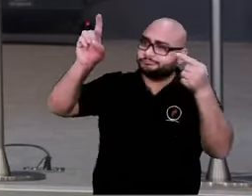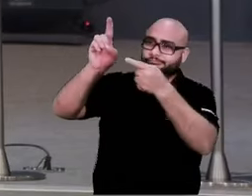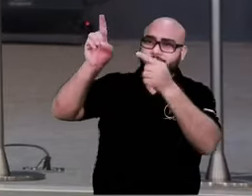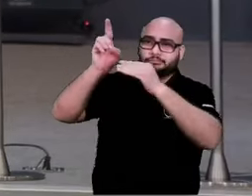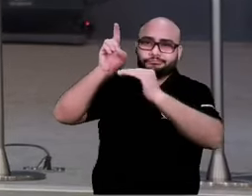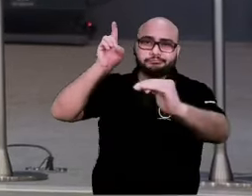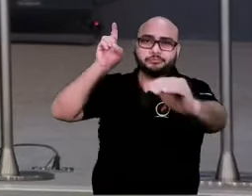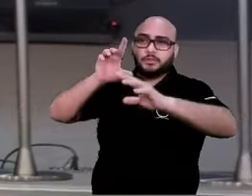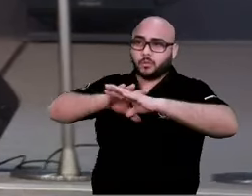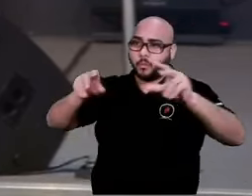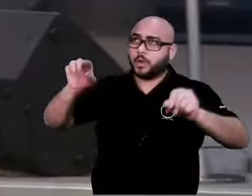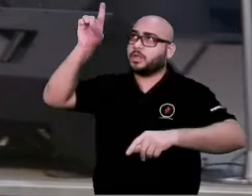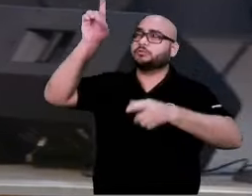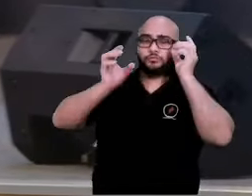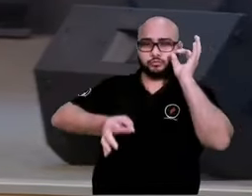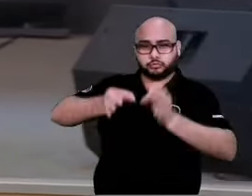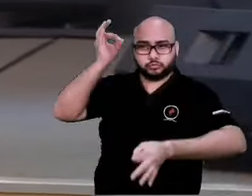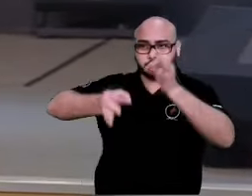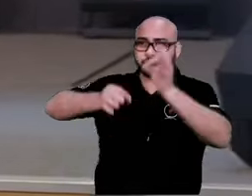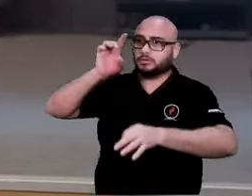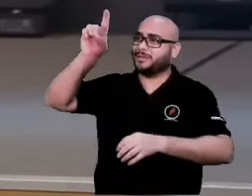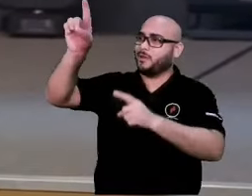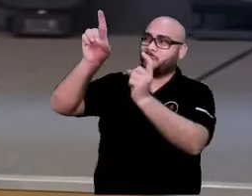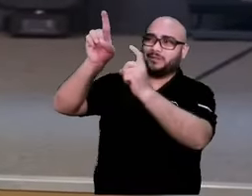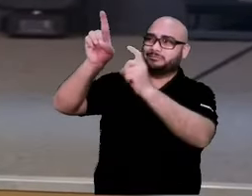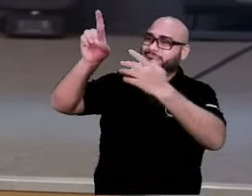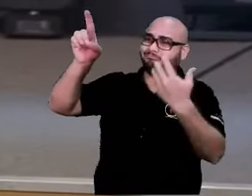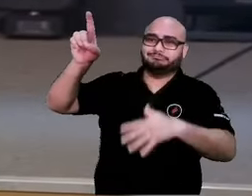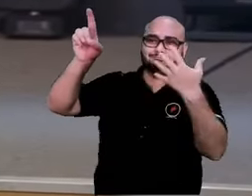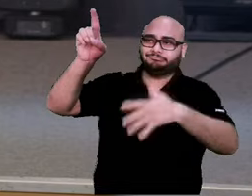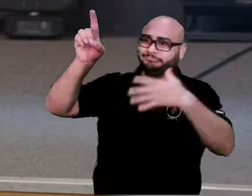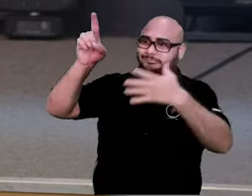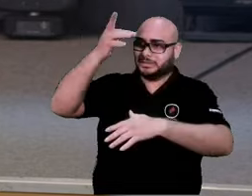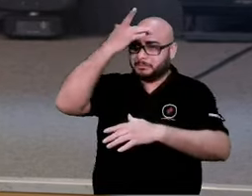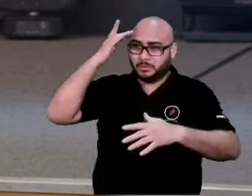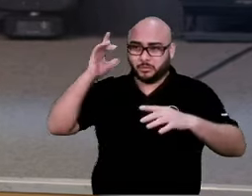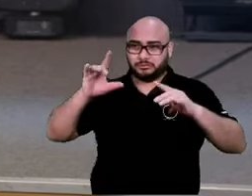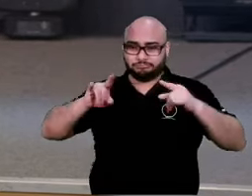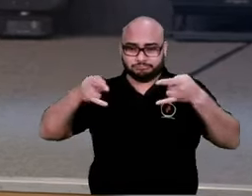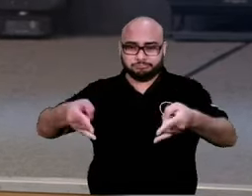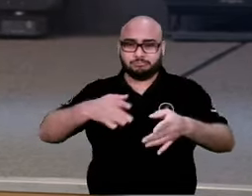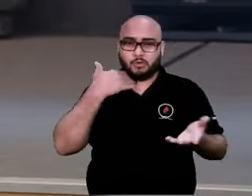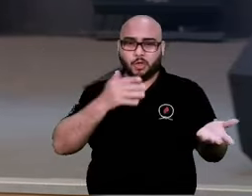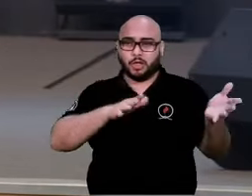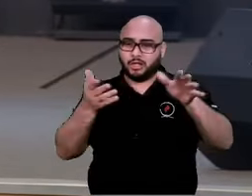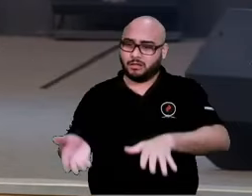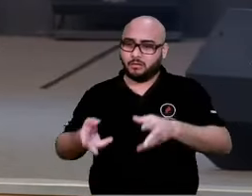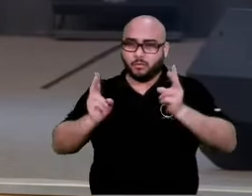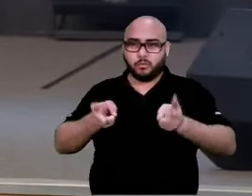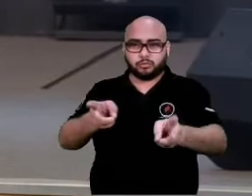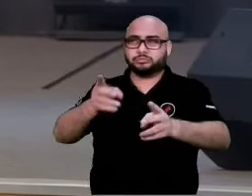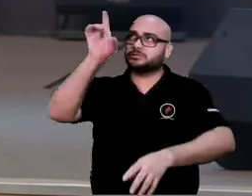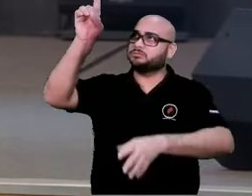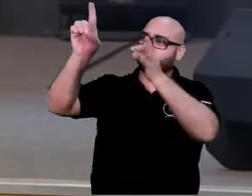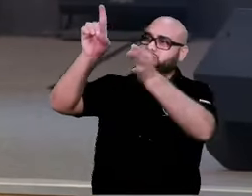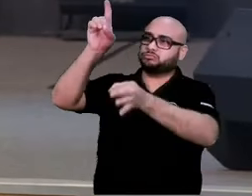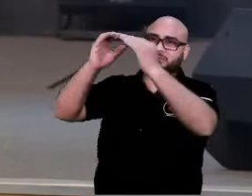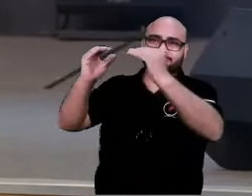justo. Se Ele levar para a sepultura, eu continuarei dizendo: Ele é justo. Se Ele abrir as